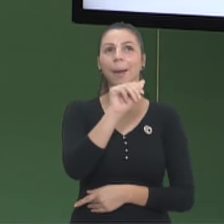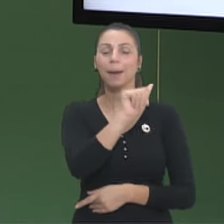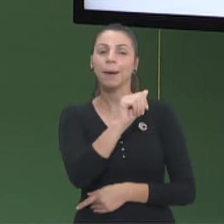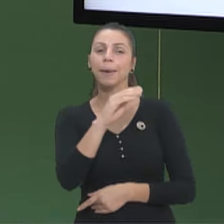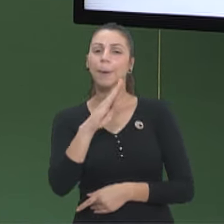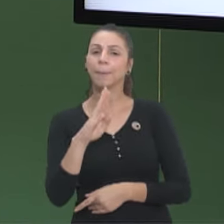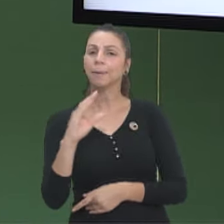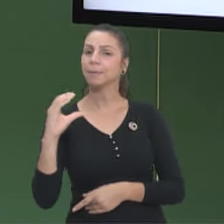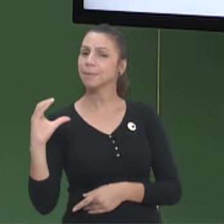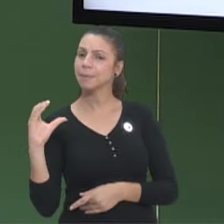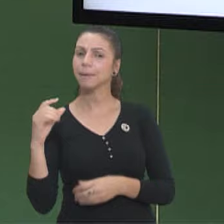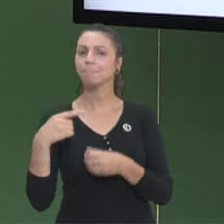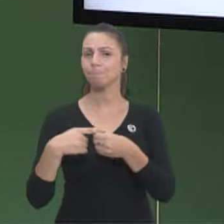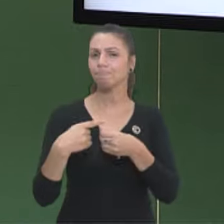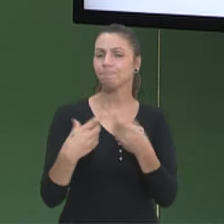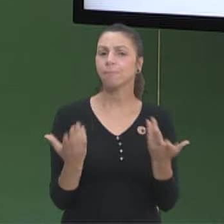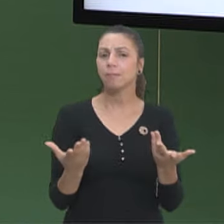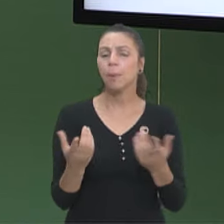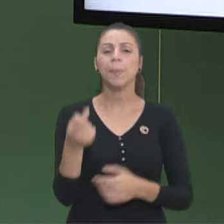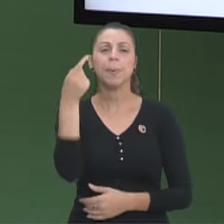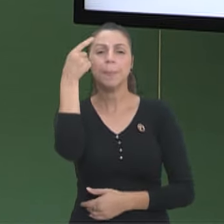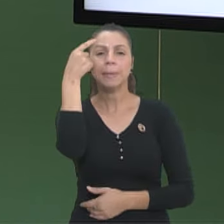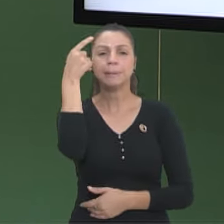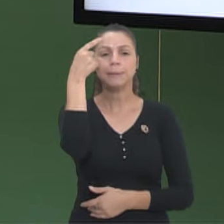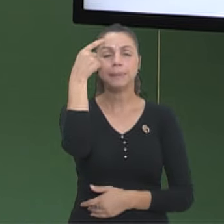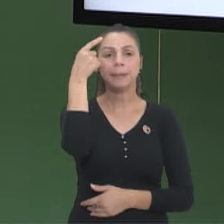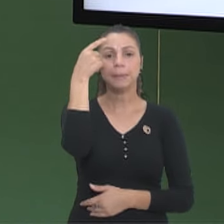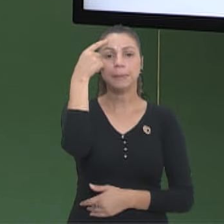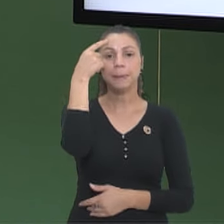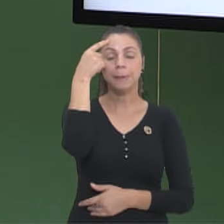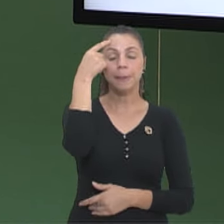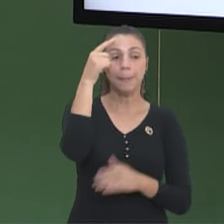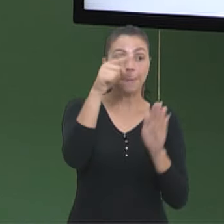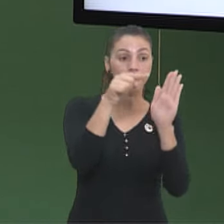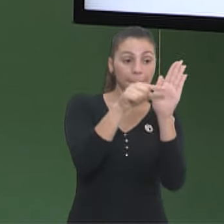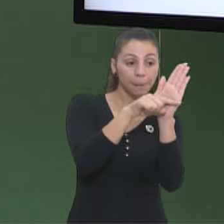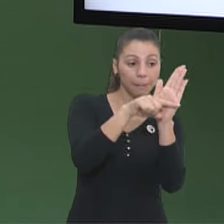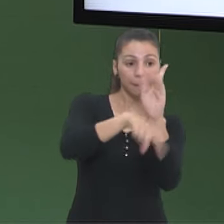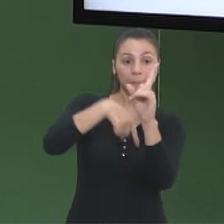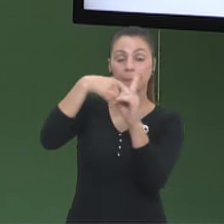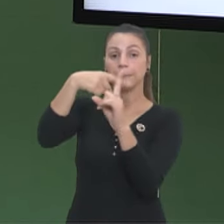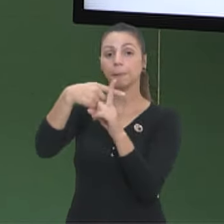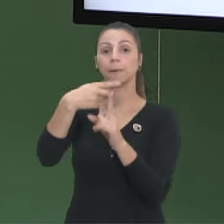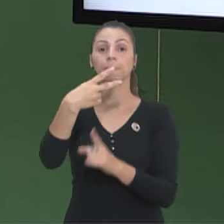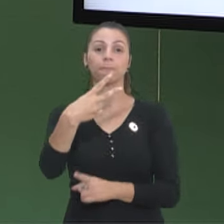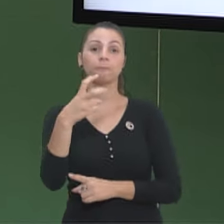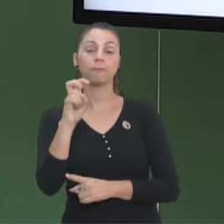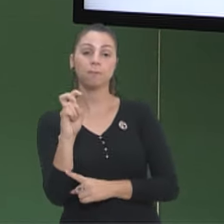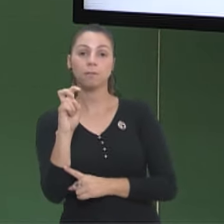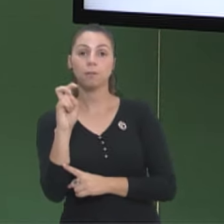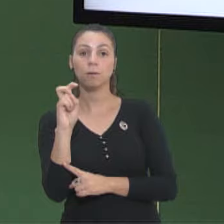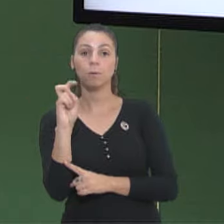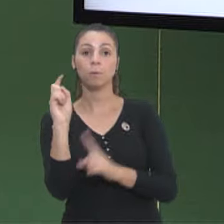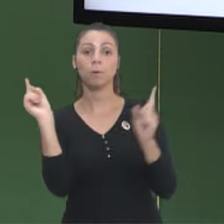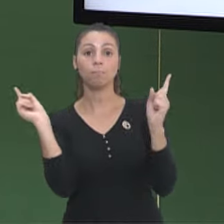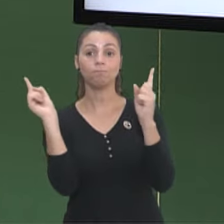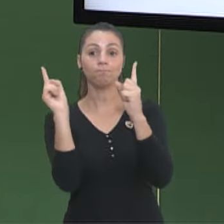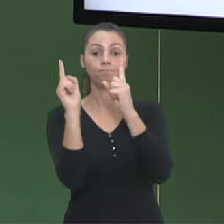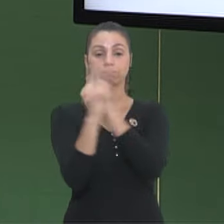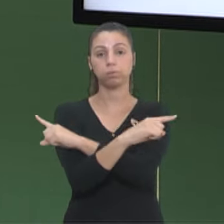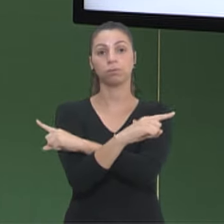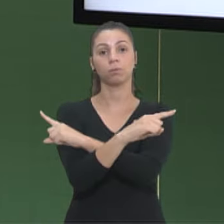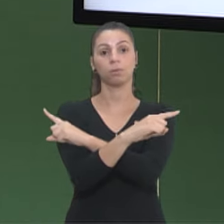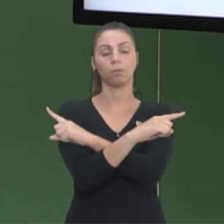B, cidade C, eu tenho que pensar que esse menos mais 25 aqui se transforma em oposto.